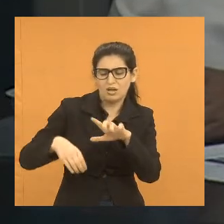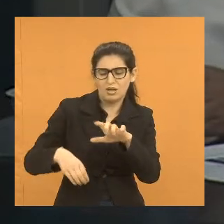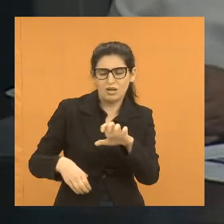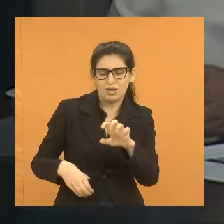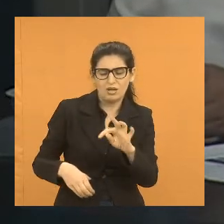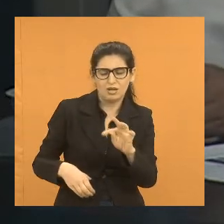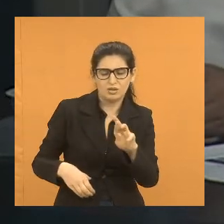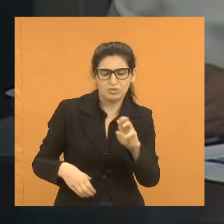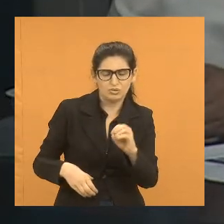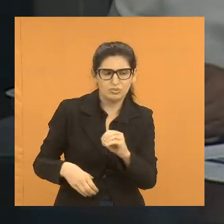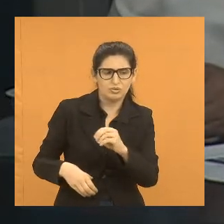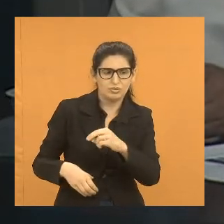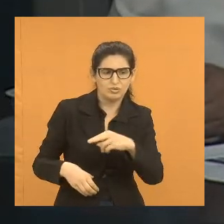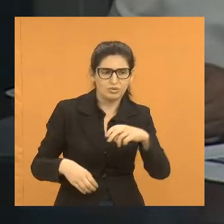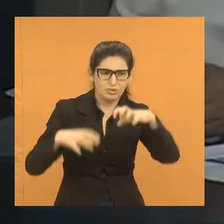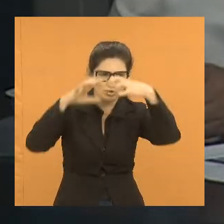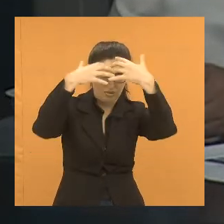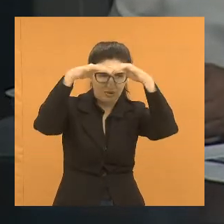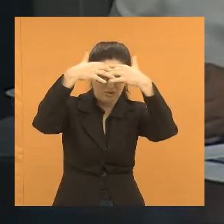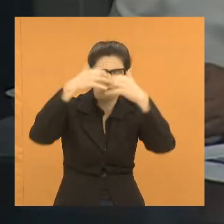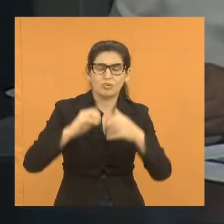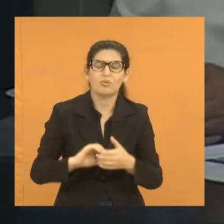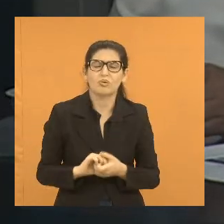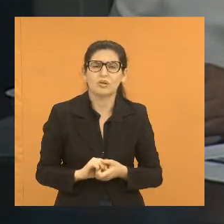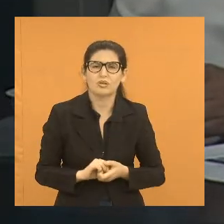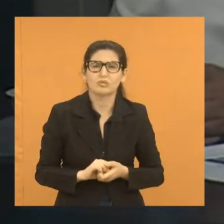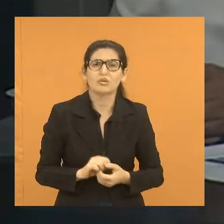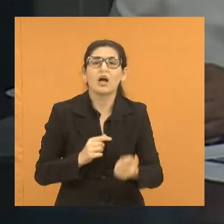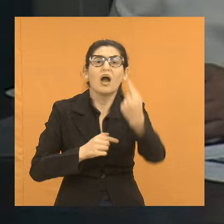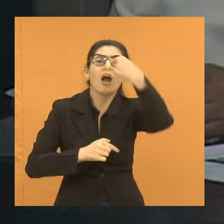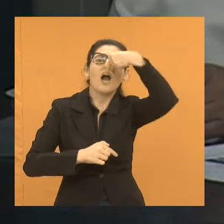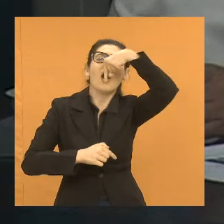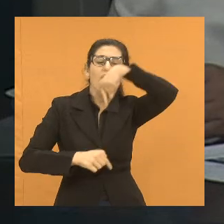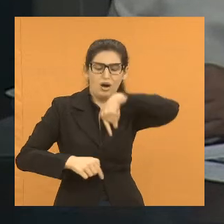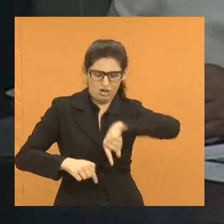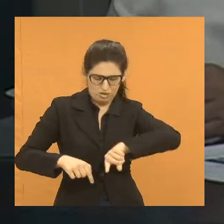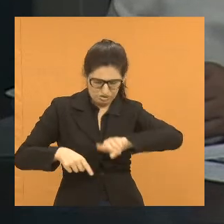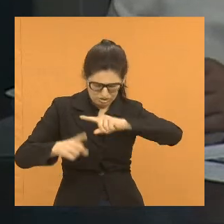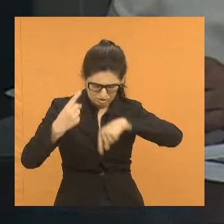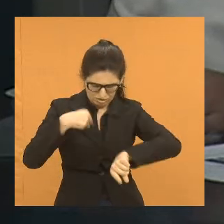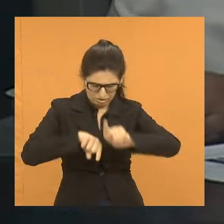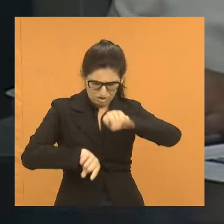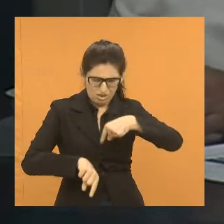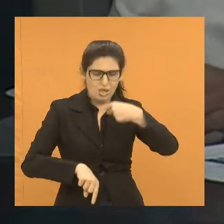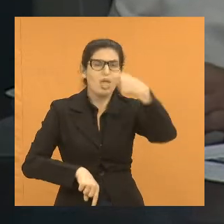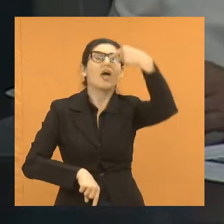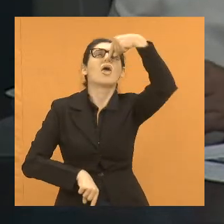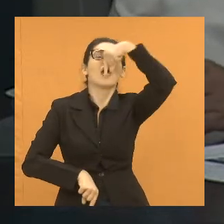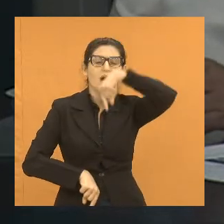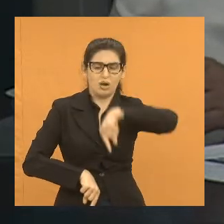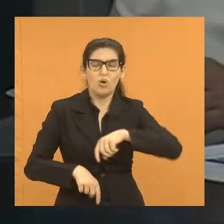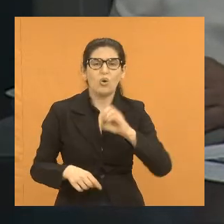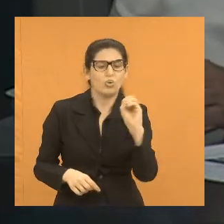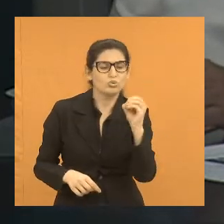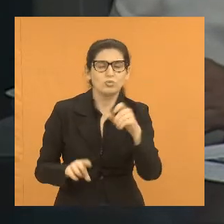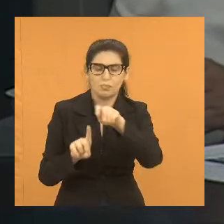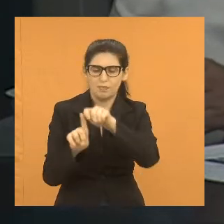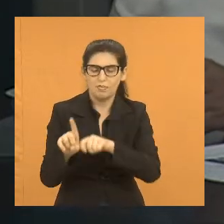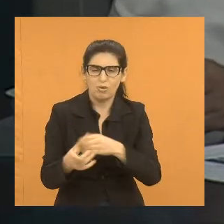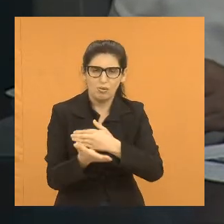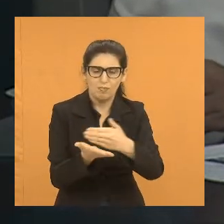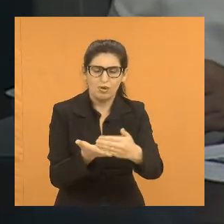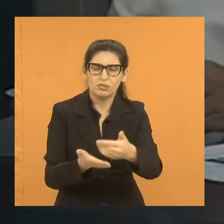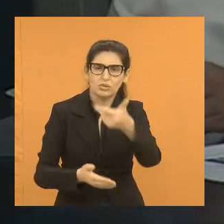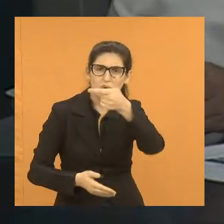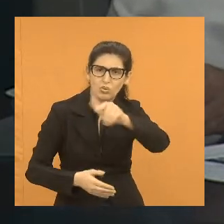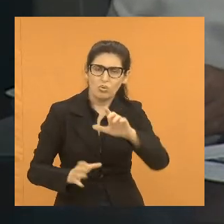A endoscopia nós vamos ter um aumento a partir de outubro, que o SIM vai começar a fazer, e os outros exames